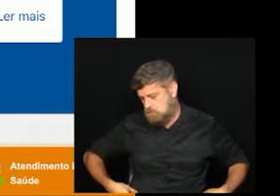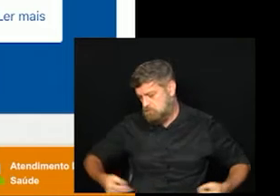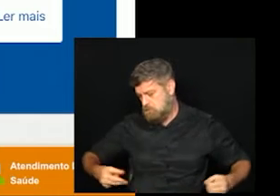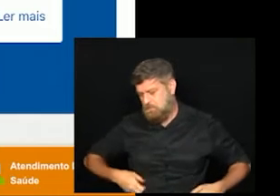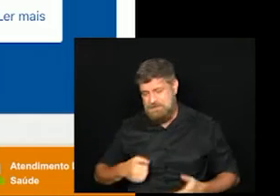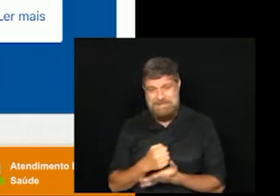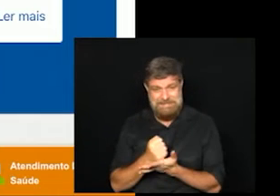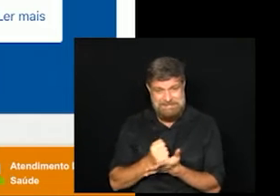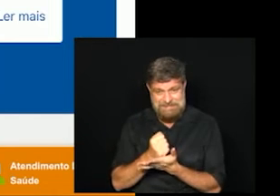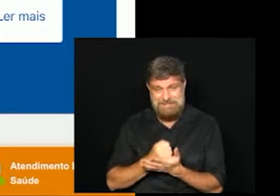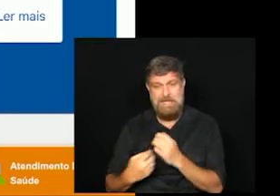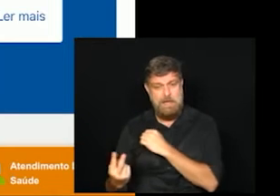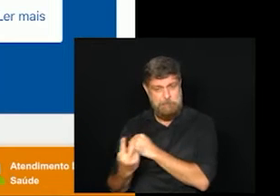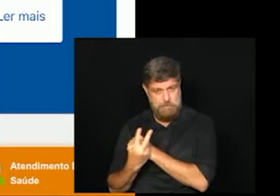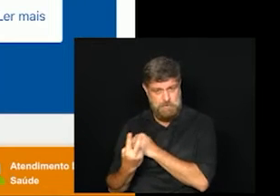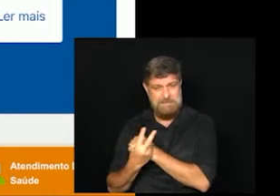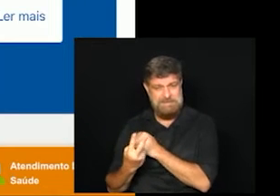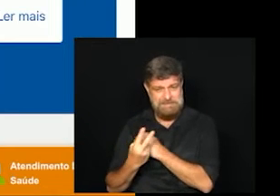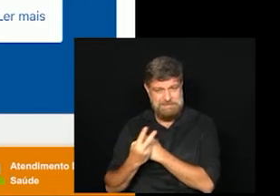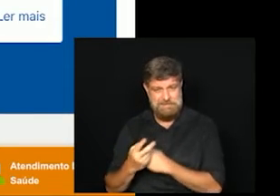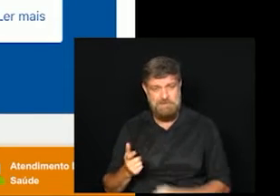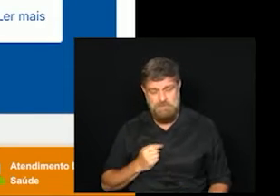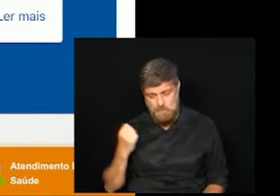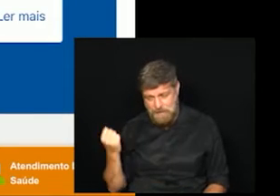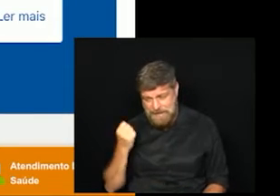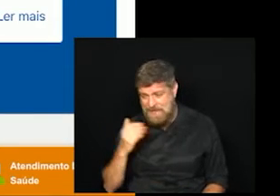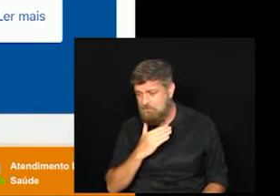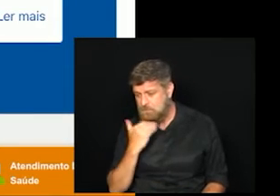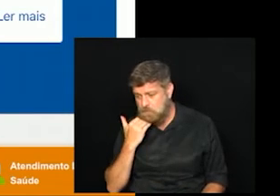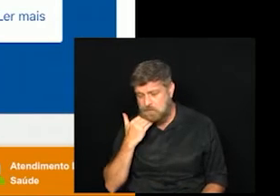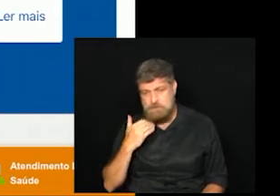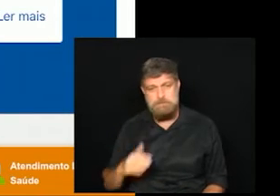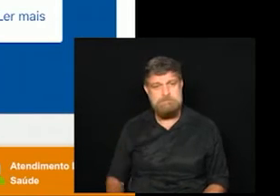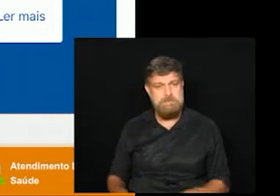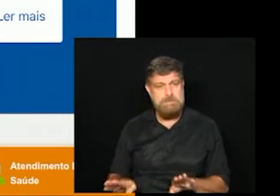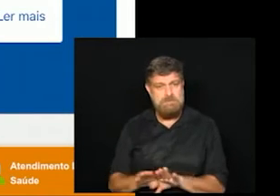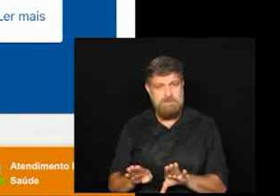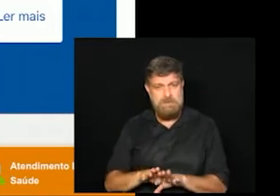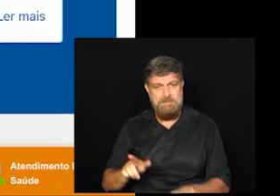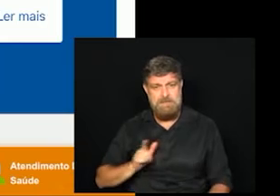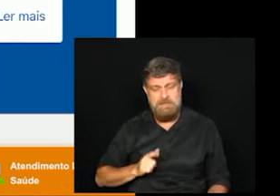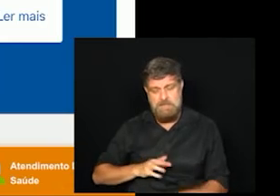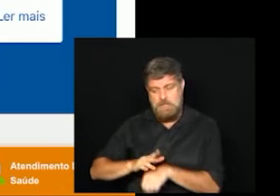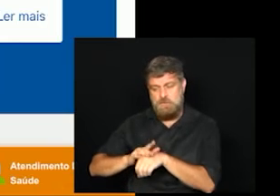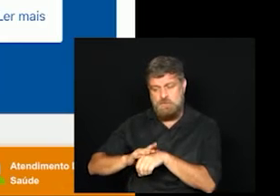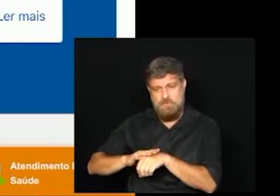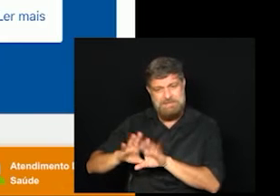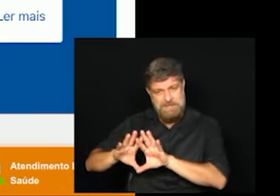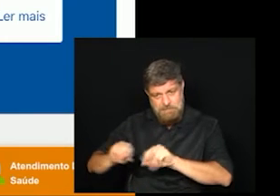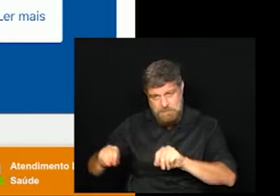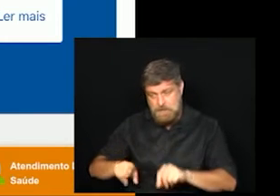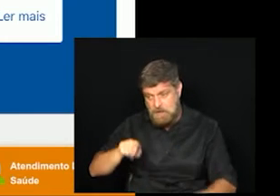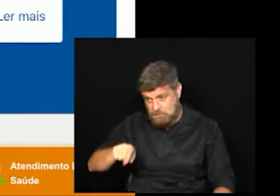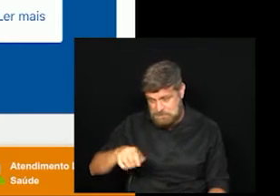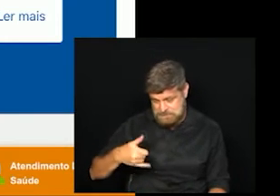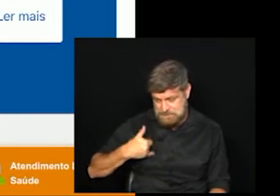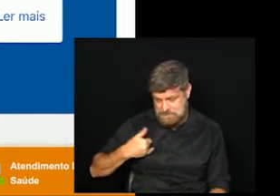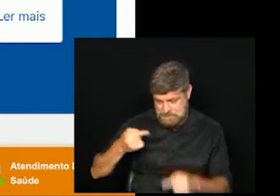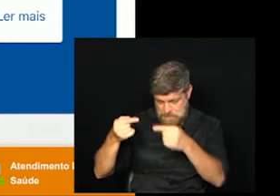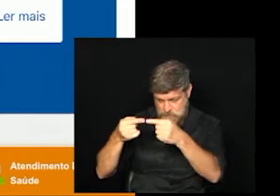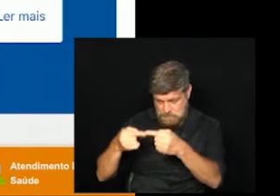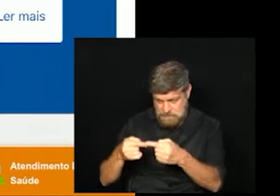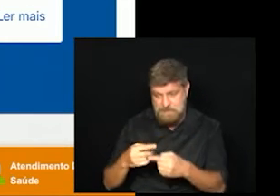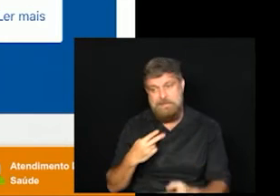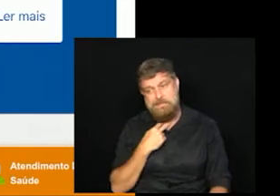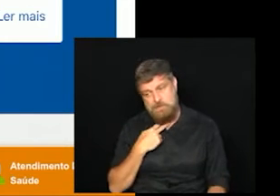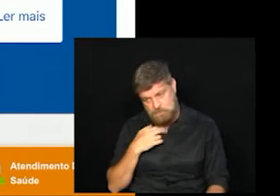medicamentos, maior proteção contra sequelas graves e mortes e elimina doenças. Chegou a sua faixa etária, não